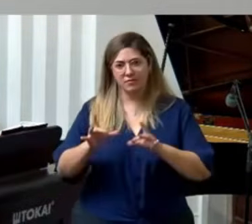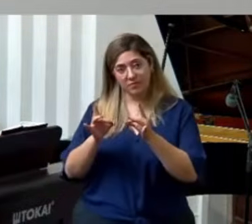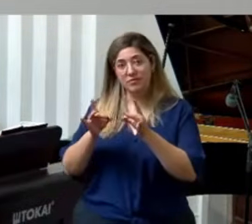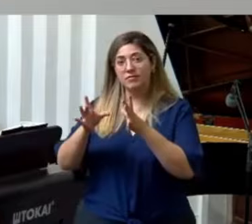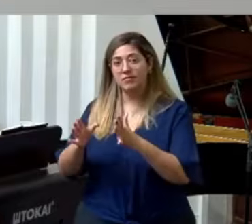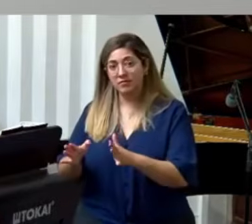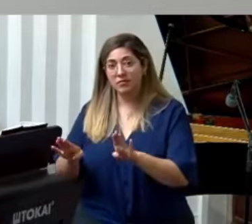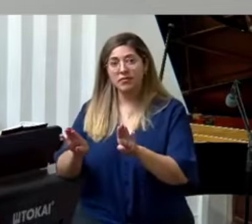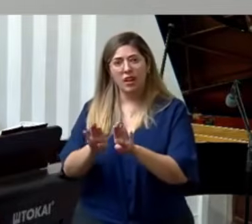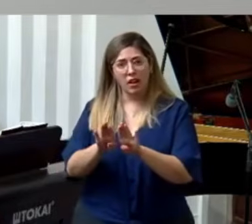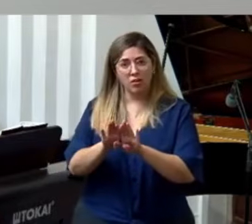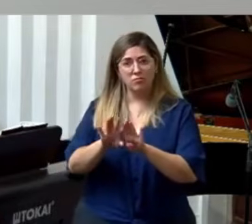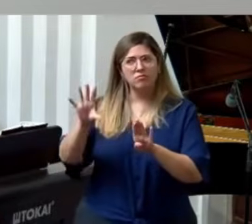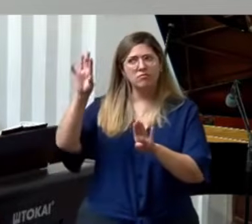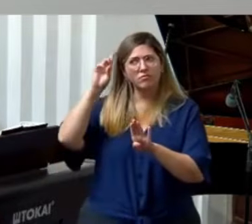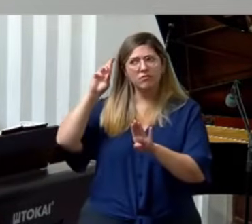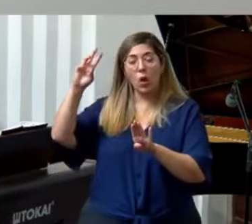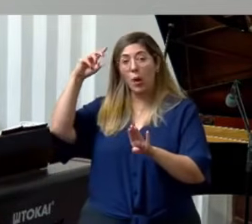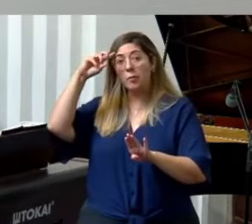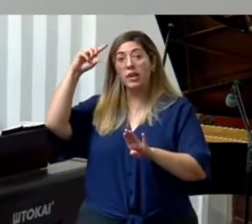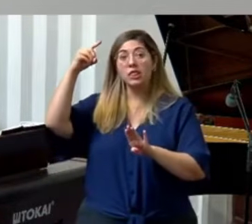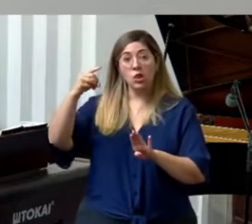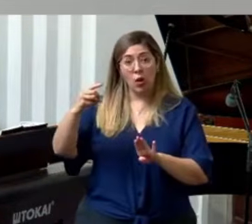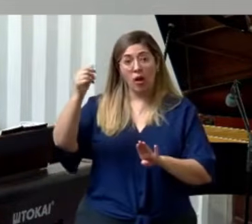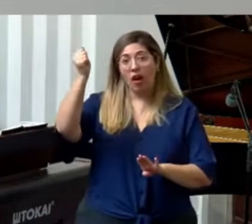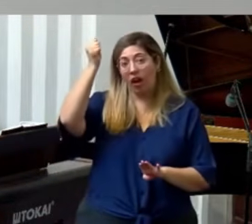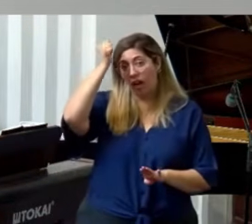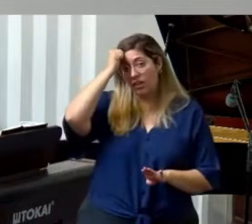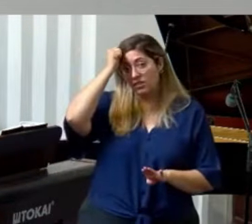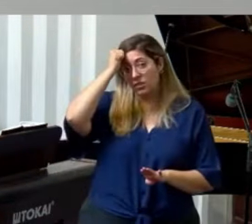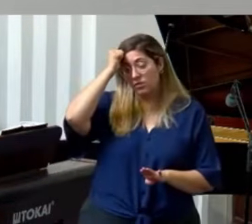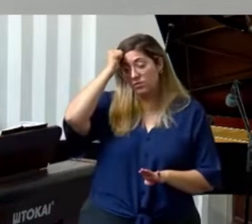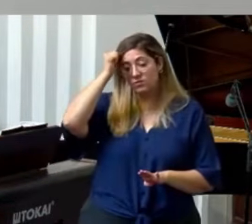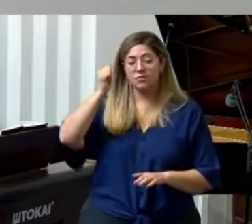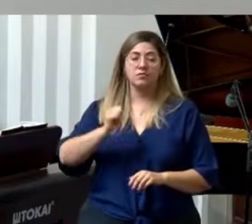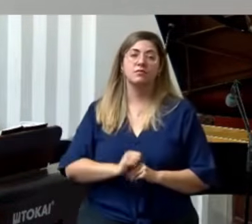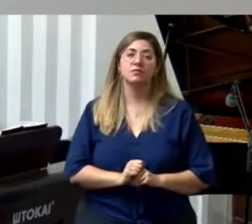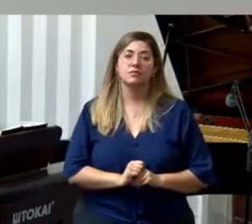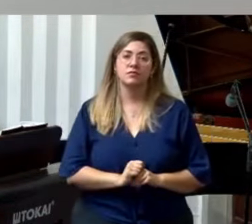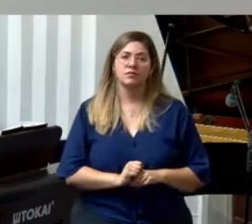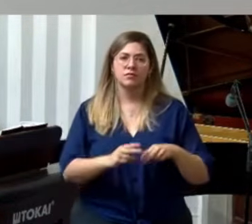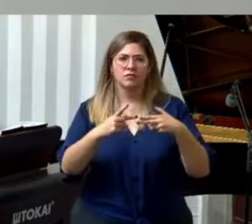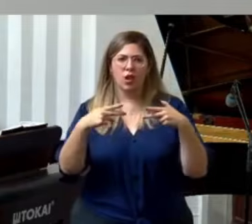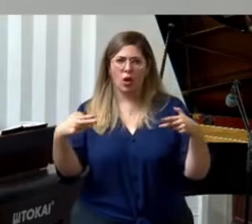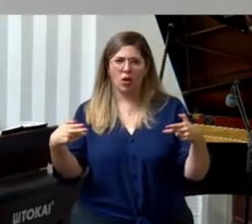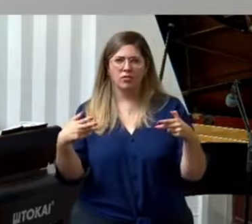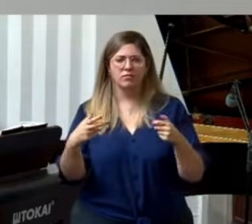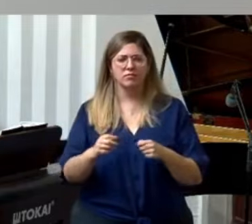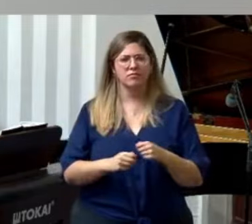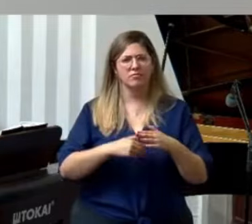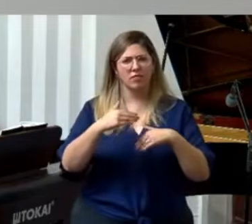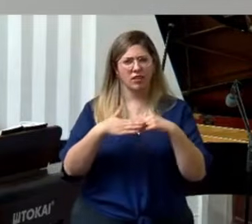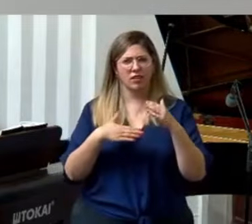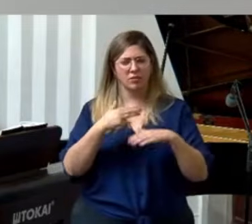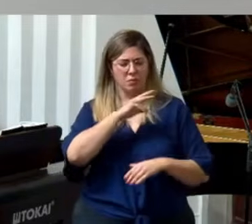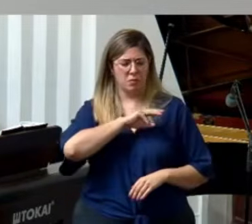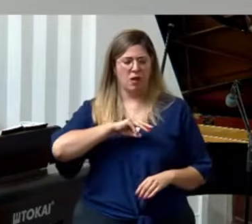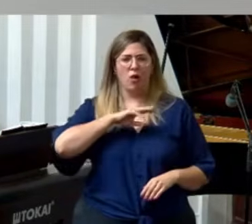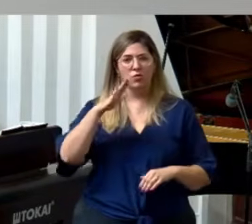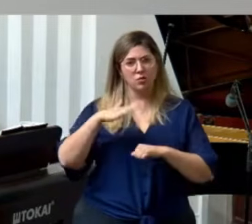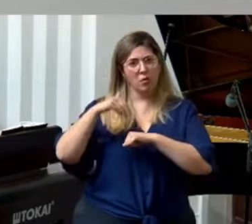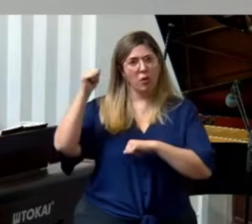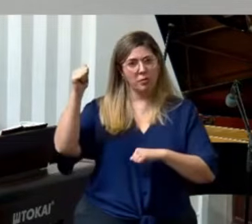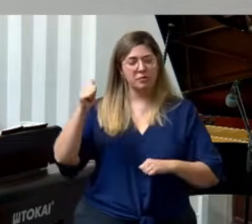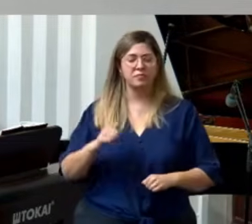comissionado Adão para uma missão. Veja nesse versículo 22 que nós encontramos Deus falando o seguinte: eis que o homem